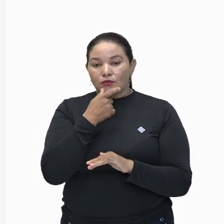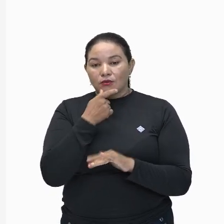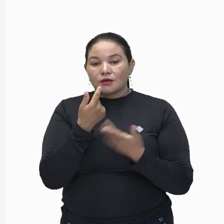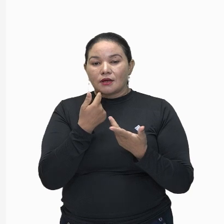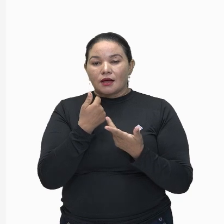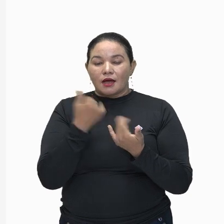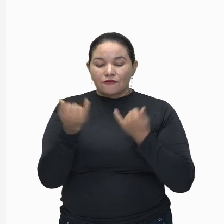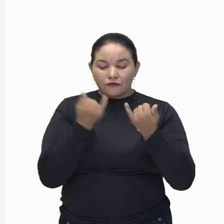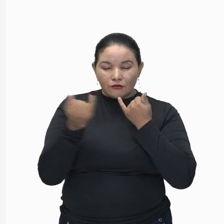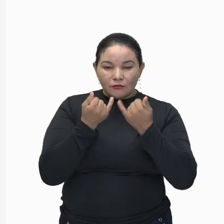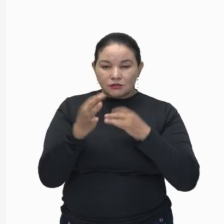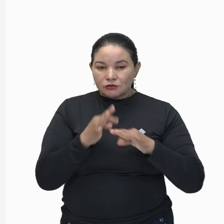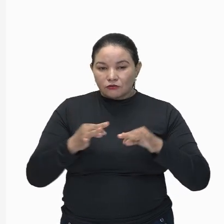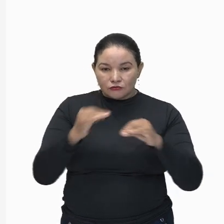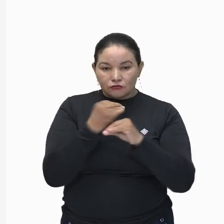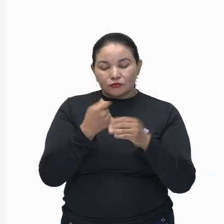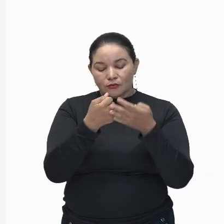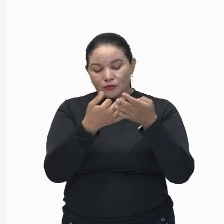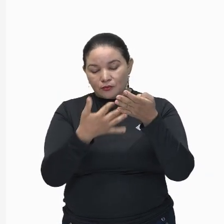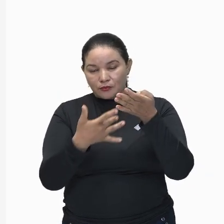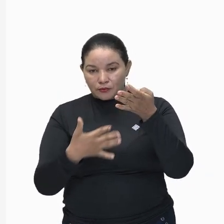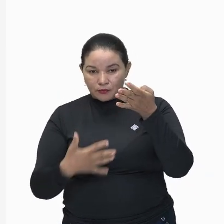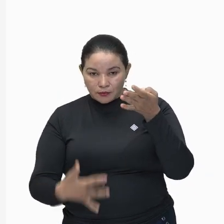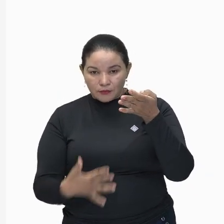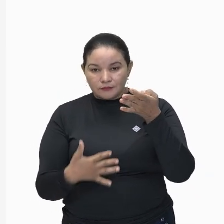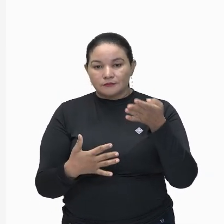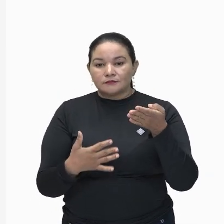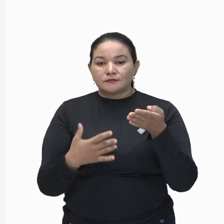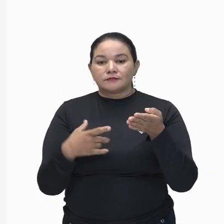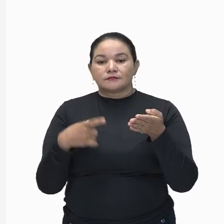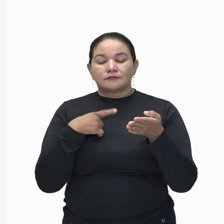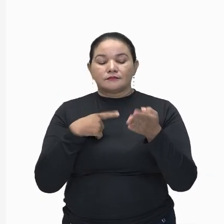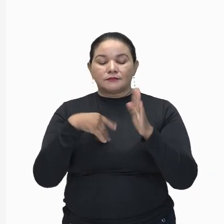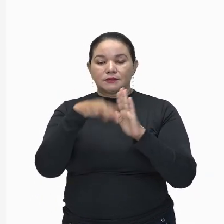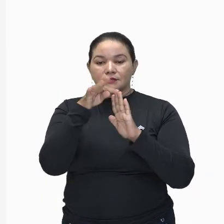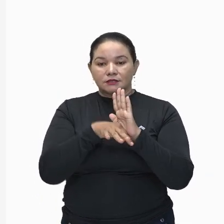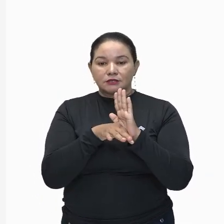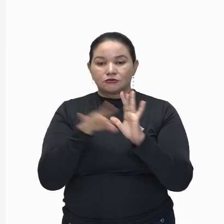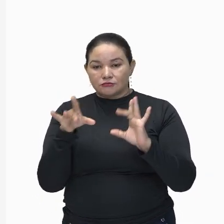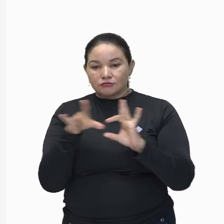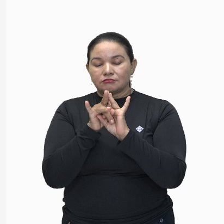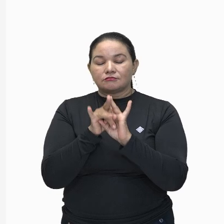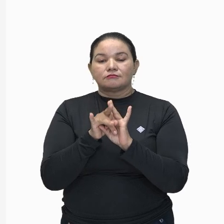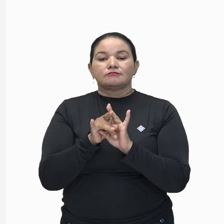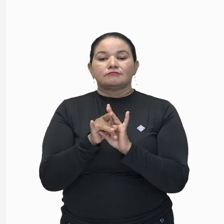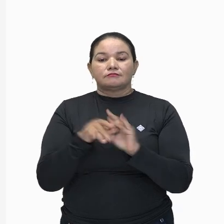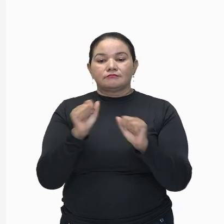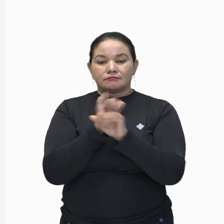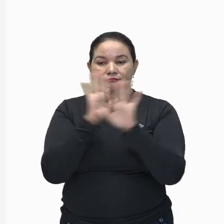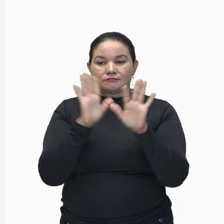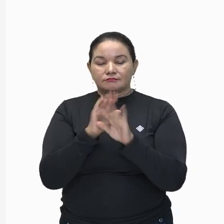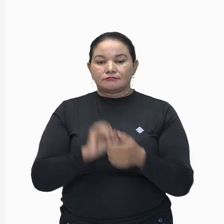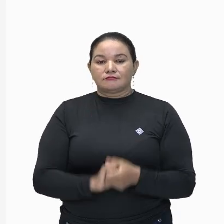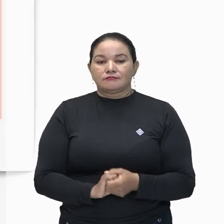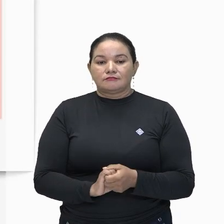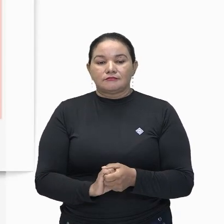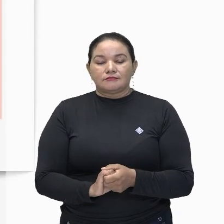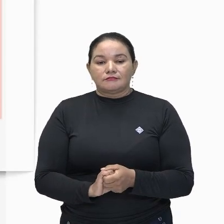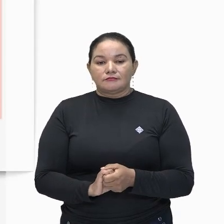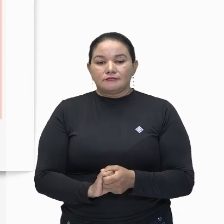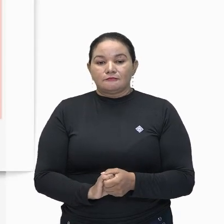as informações e apresenta num texto coeso e coerente. Muito bem. Diferença, olha